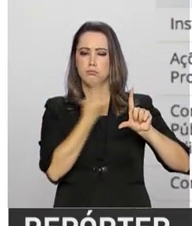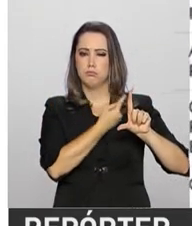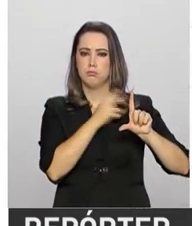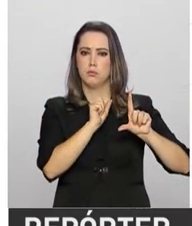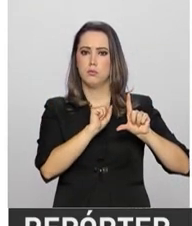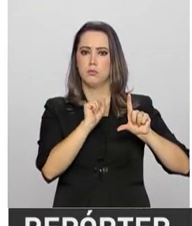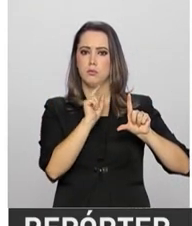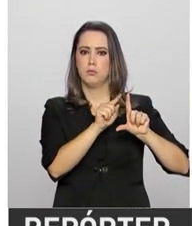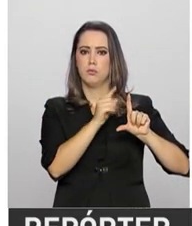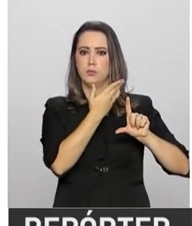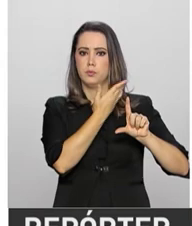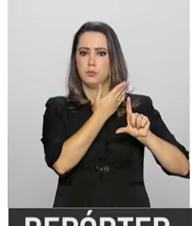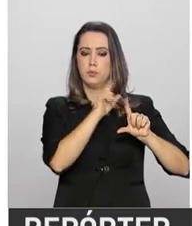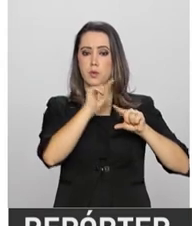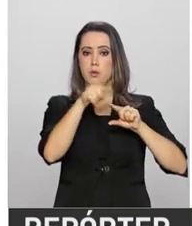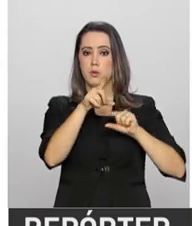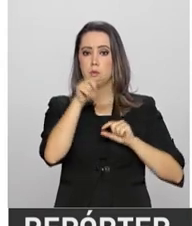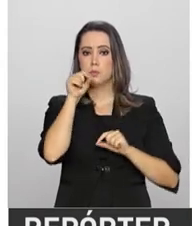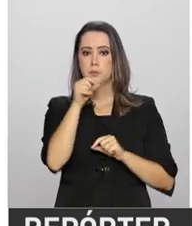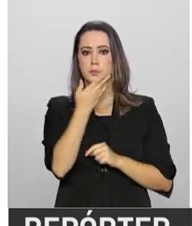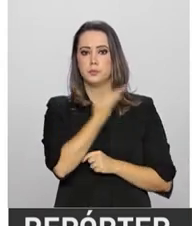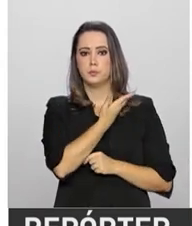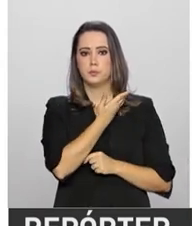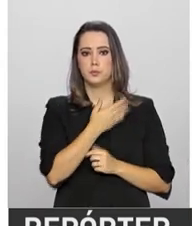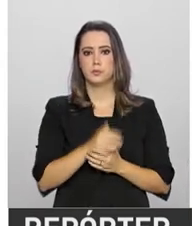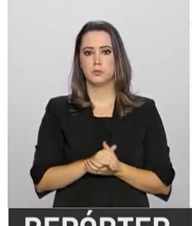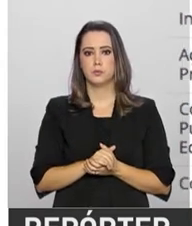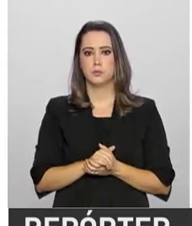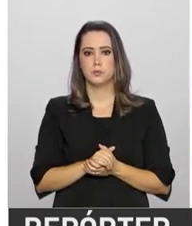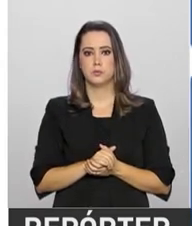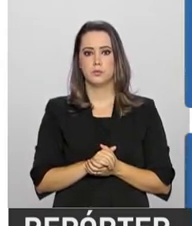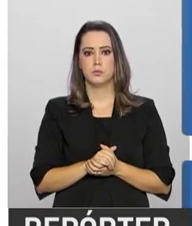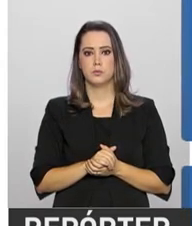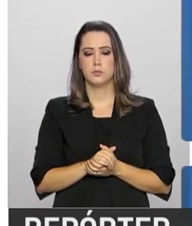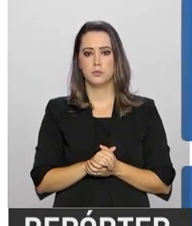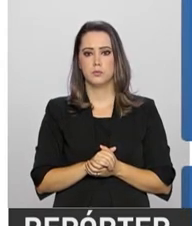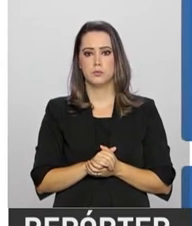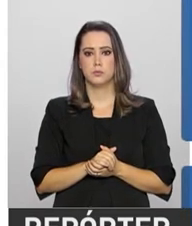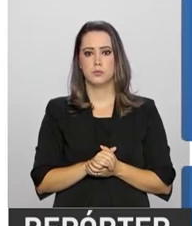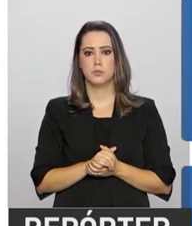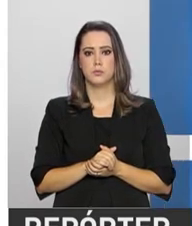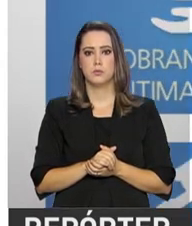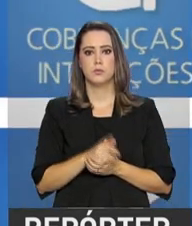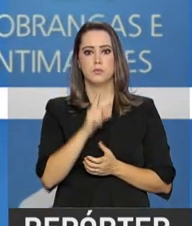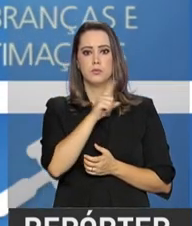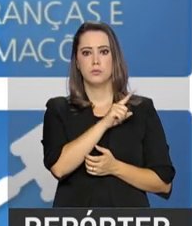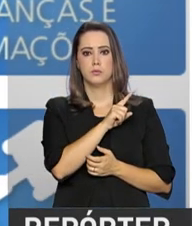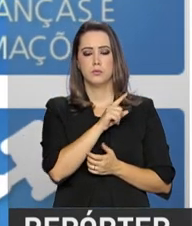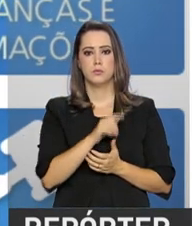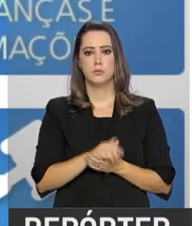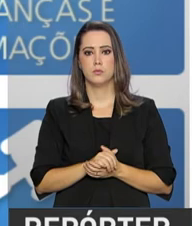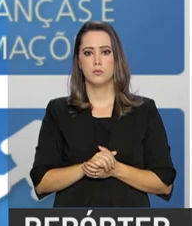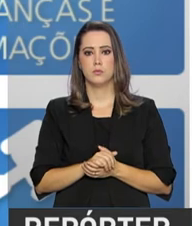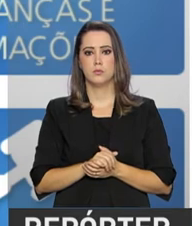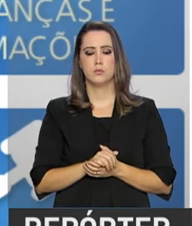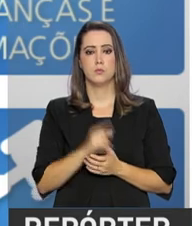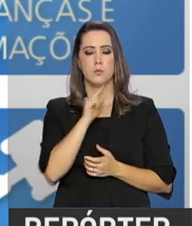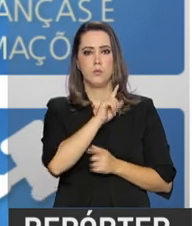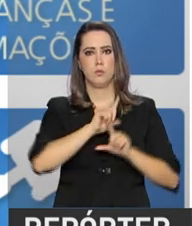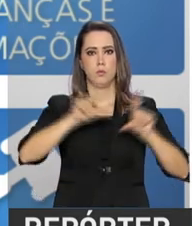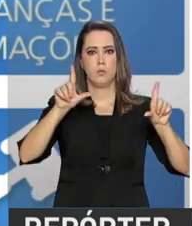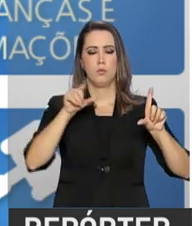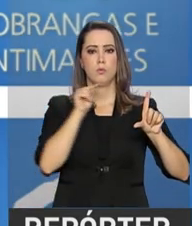tributária depois escolher benefícios fiscais na sequência ir até isenção do ipi iof para pessoas com